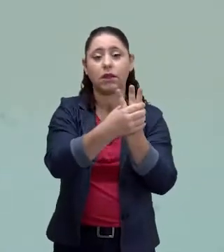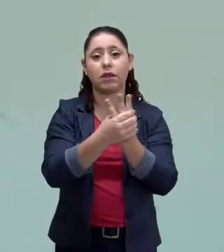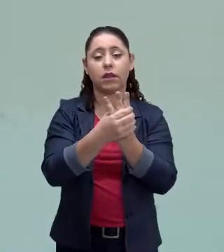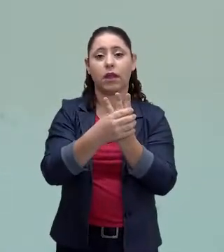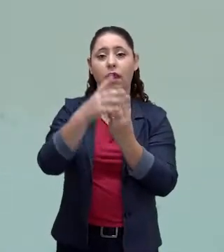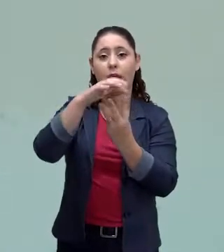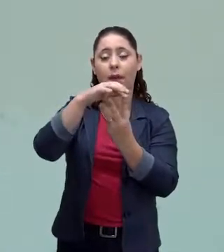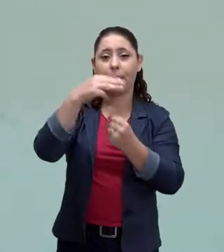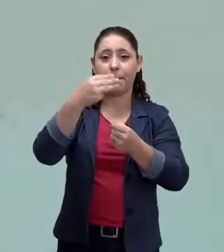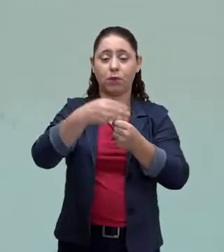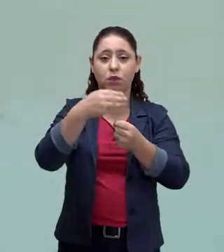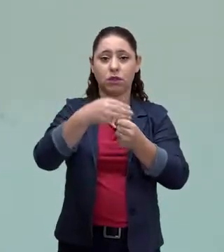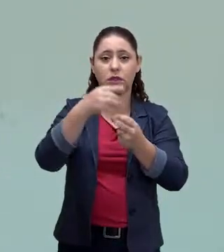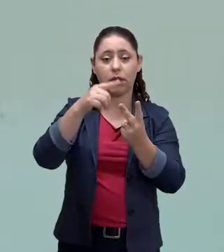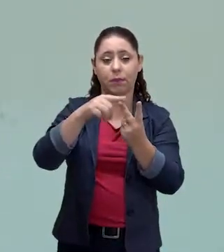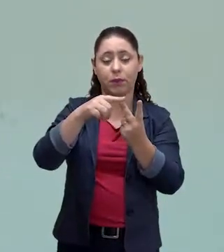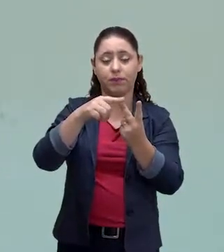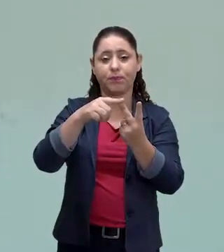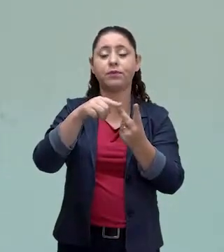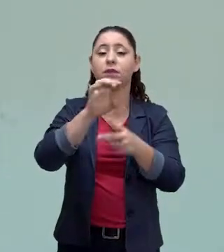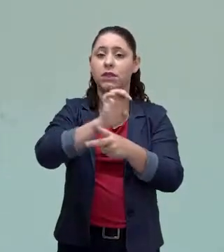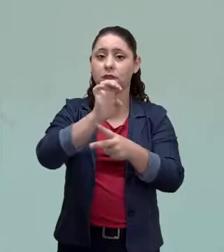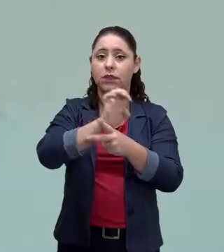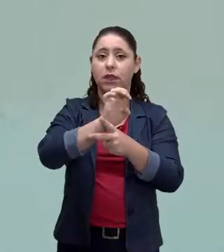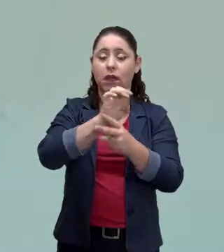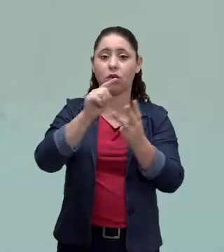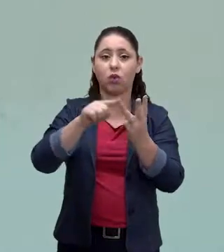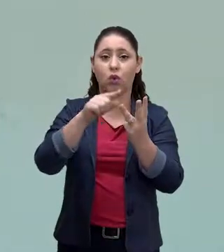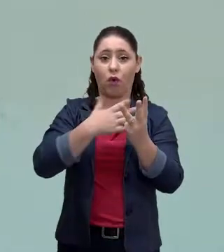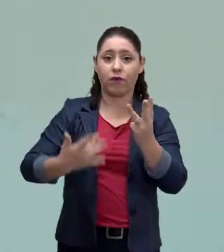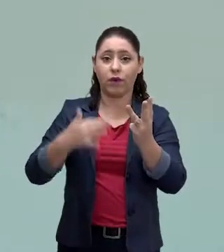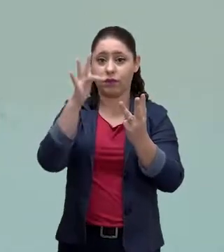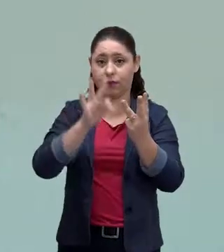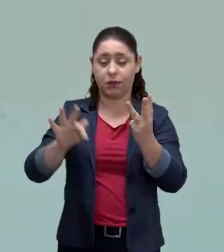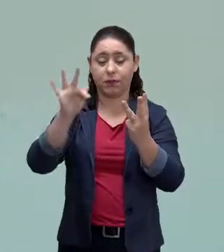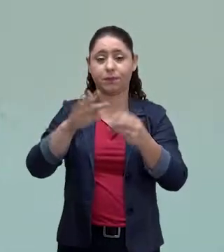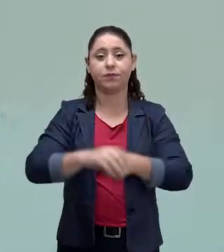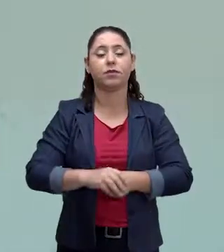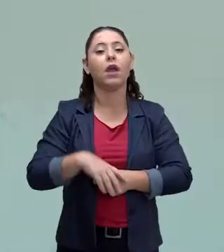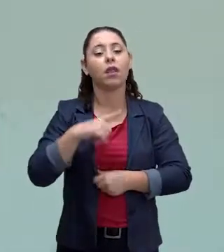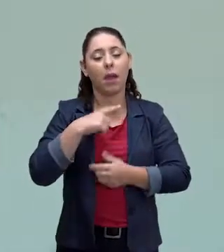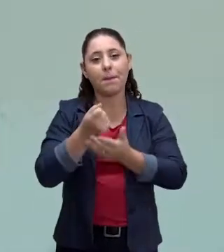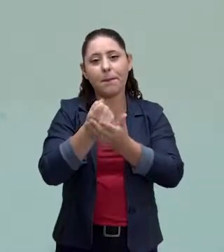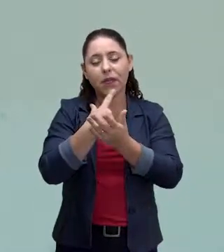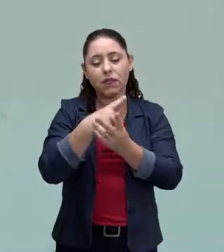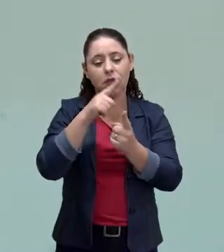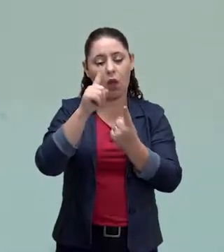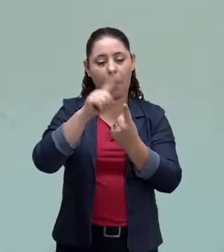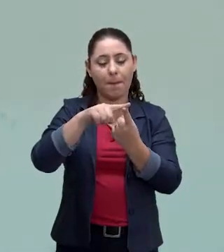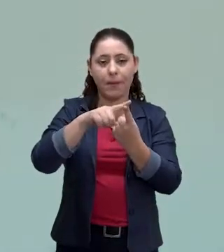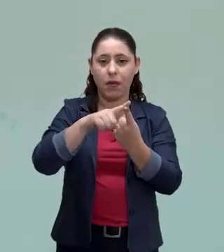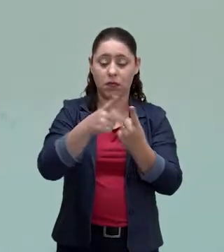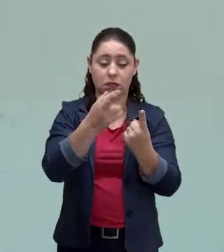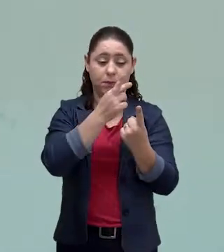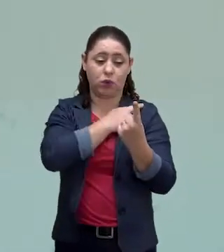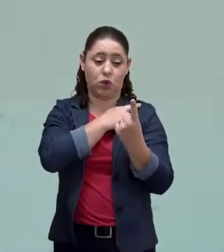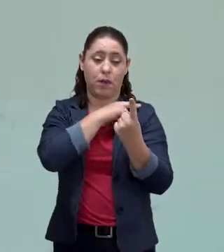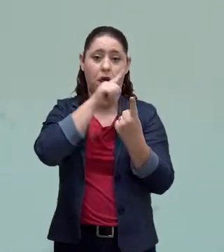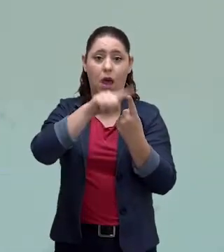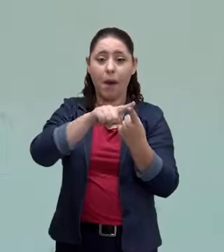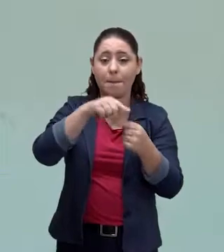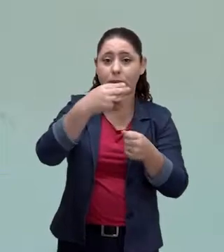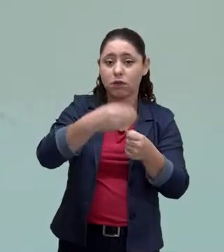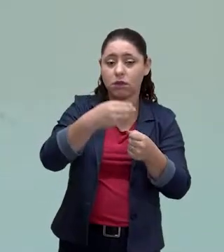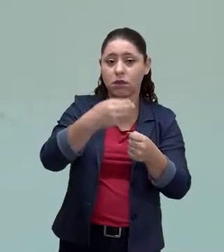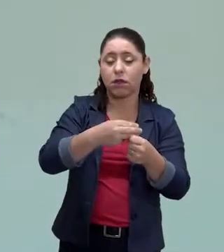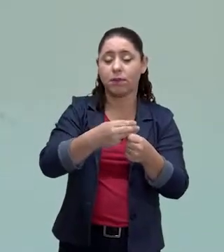tem obrigação de município, de estado e da União. Há medicamentos que são de responsabilidade do município, há medicamentos que são de